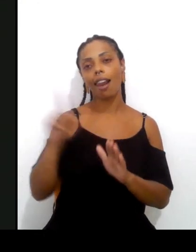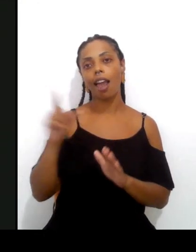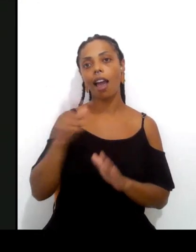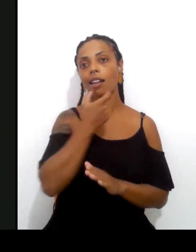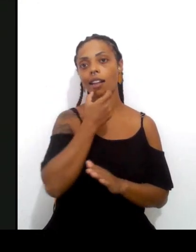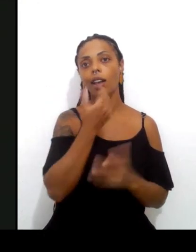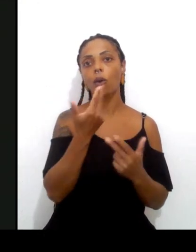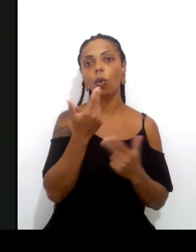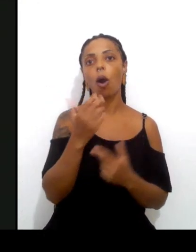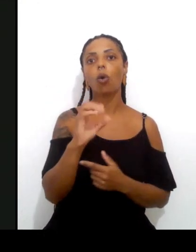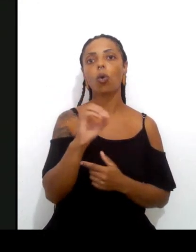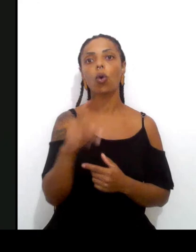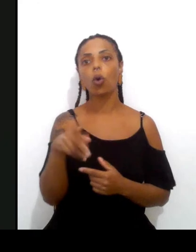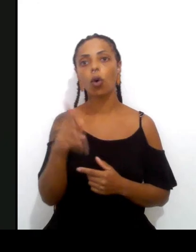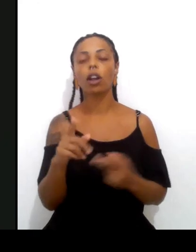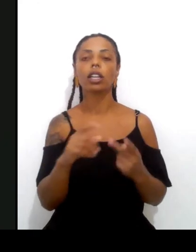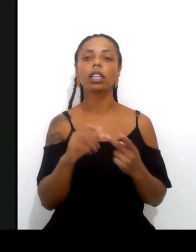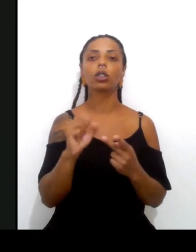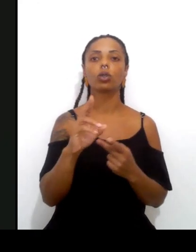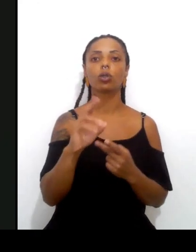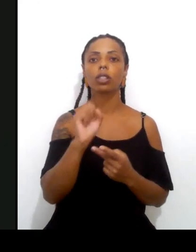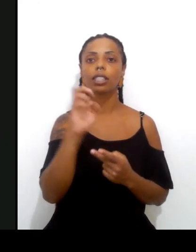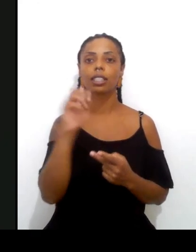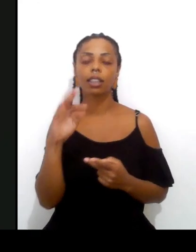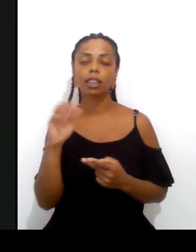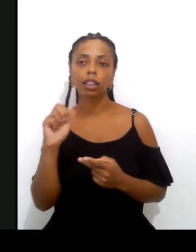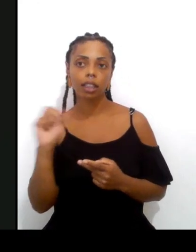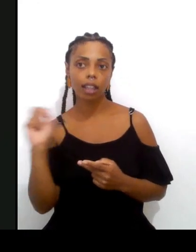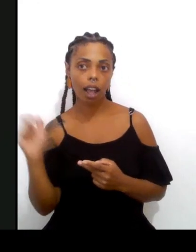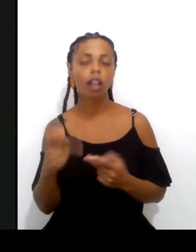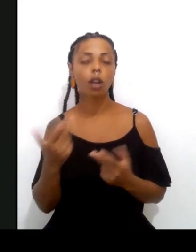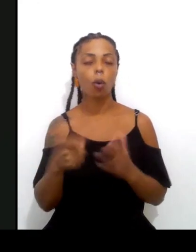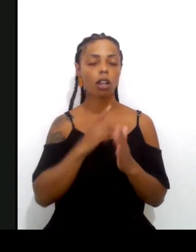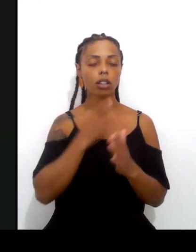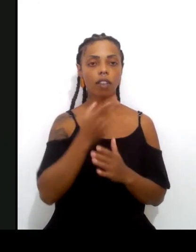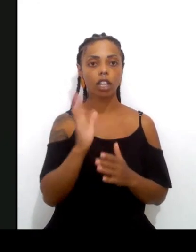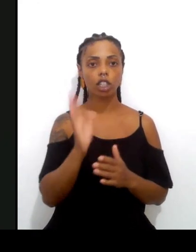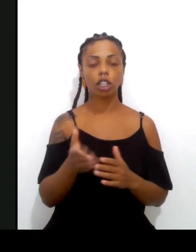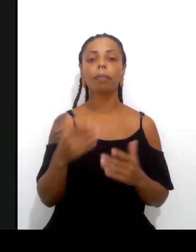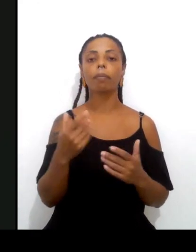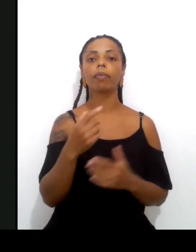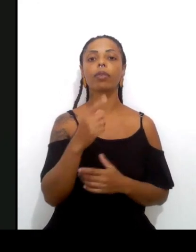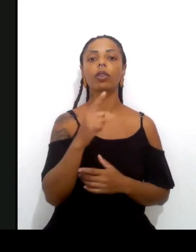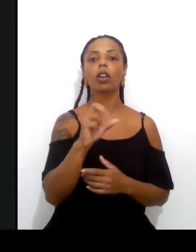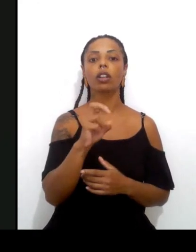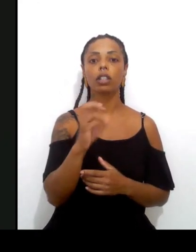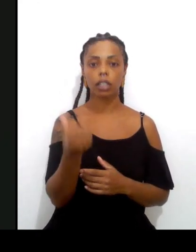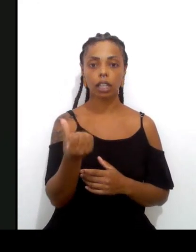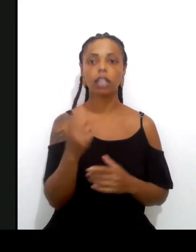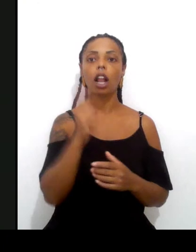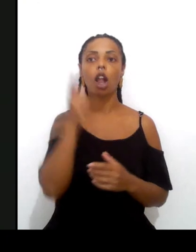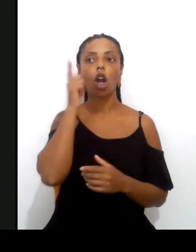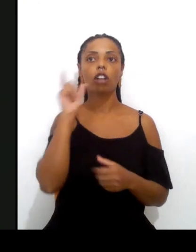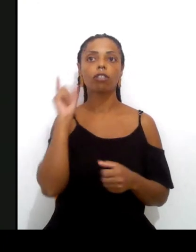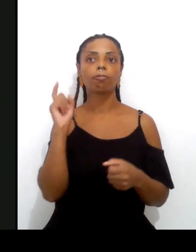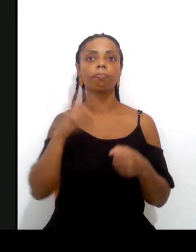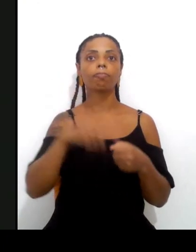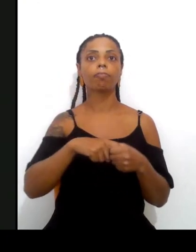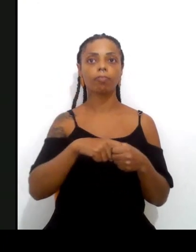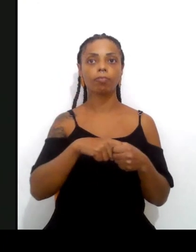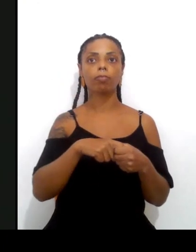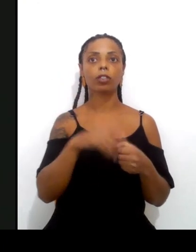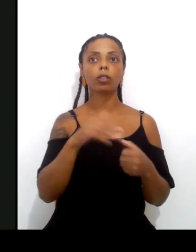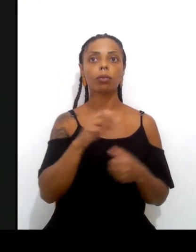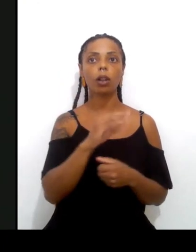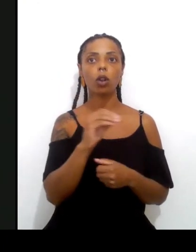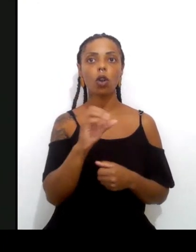que eu já mencionei no final de 56 Tanger foi reintegrada ao recém independente Marrocos Embora tenha permanecido no